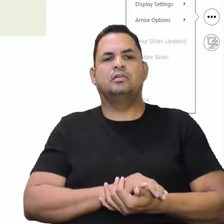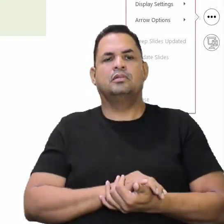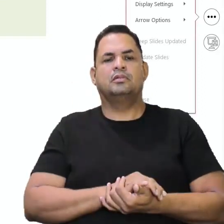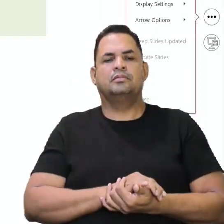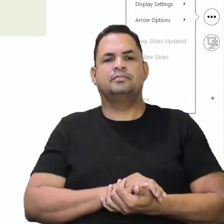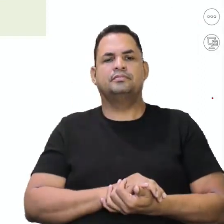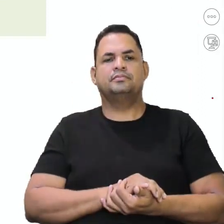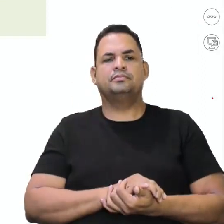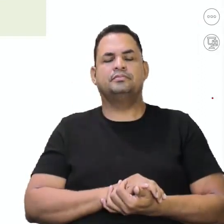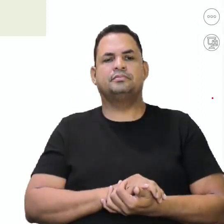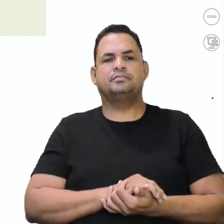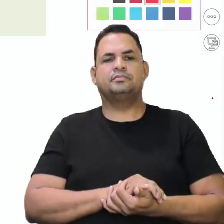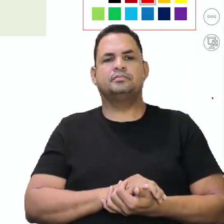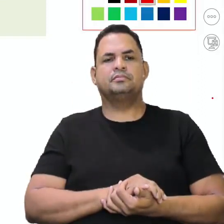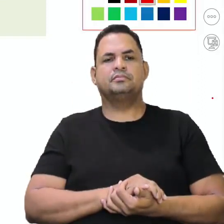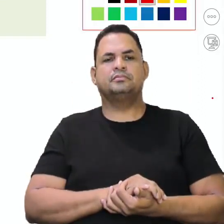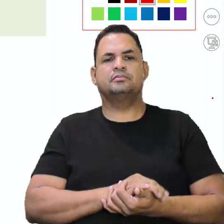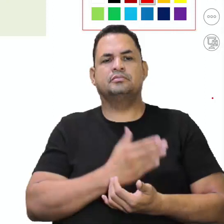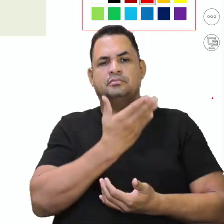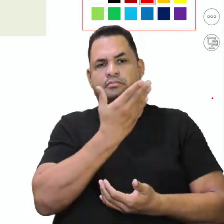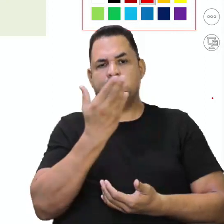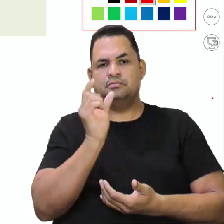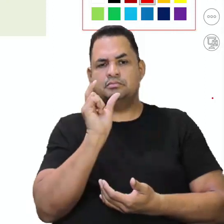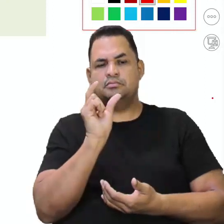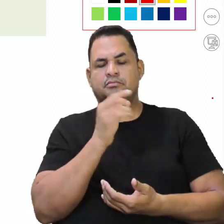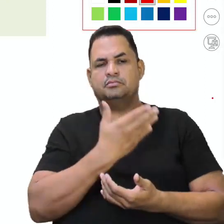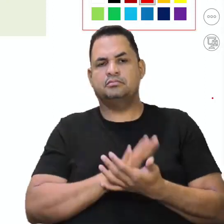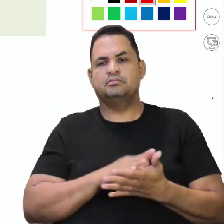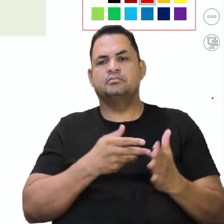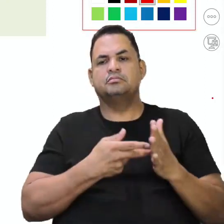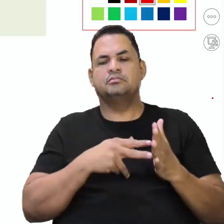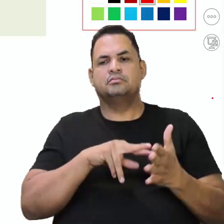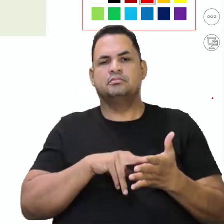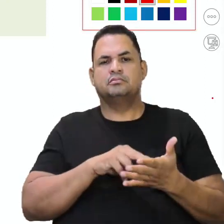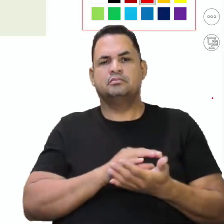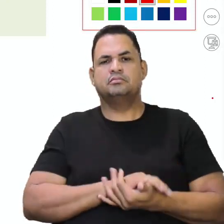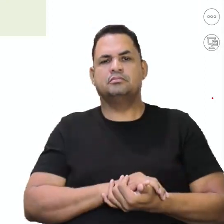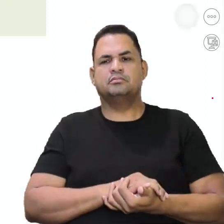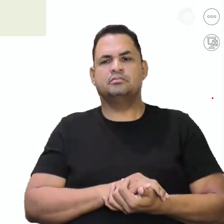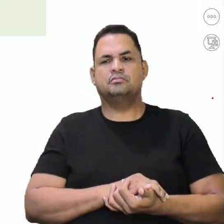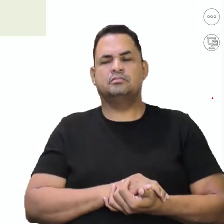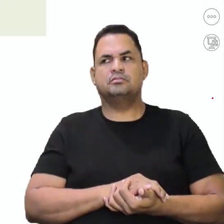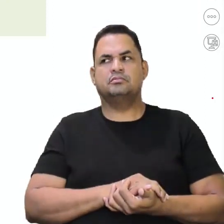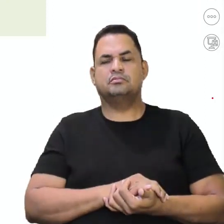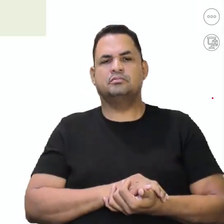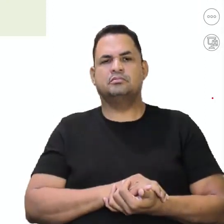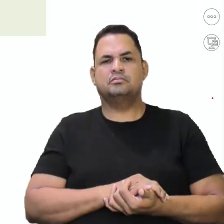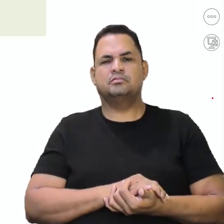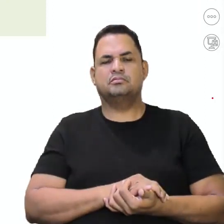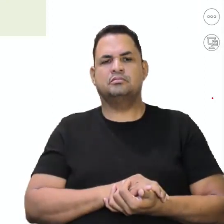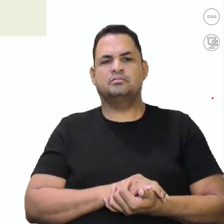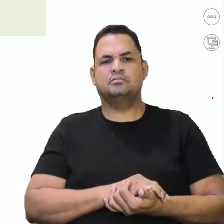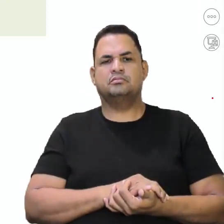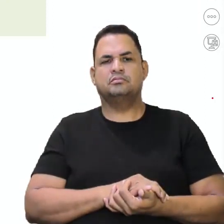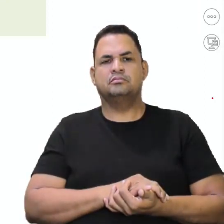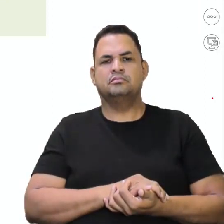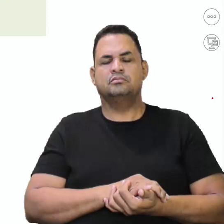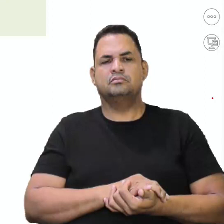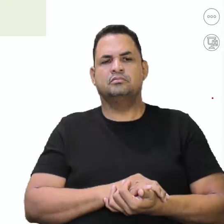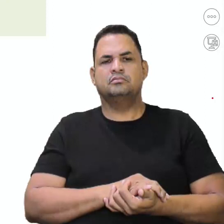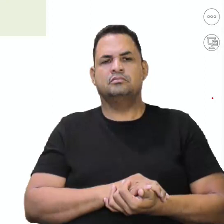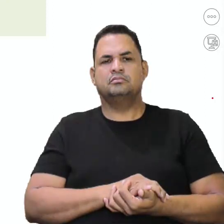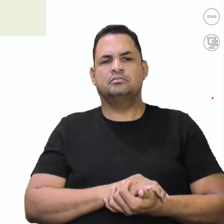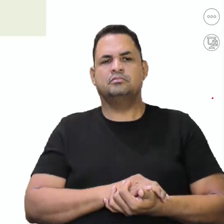flyer? Só um minutinho. O que é o flyer? Eu vou trocar minha cor, vou colocar uma cor mais bonita, um roxo. Que é o